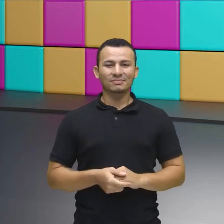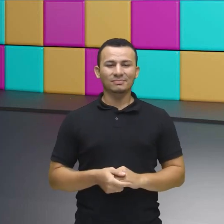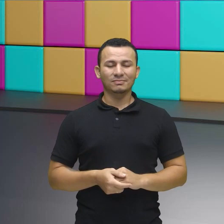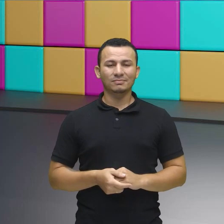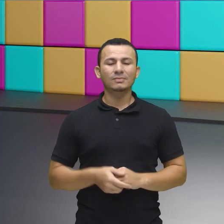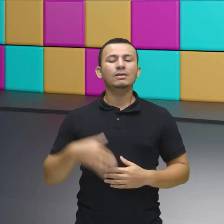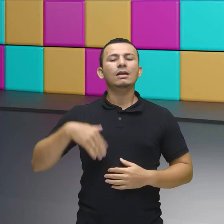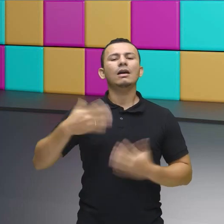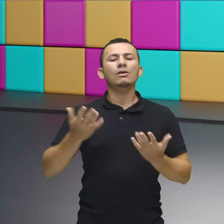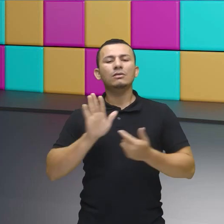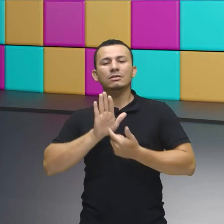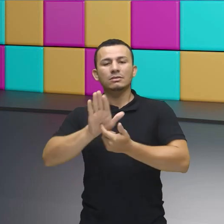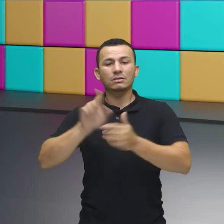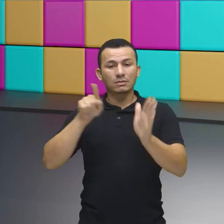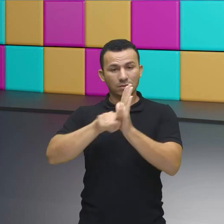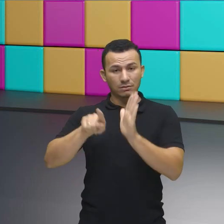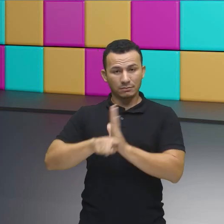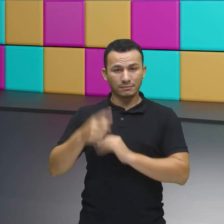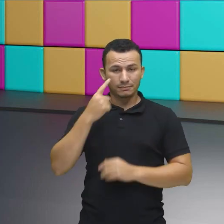as perguntas?